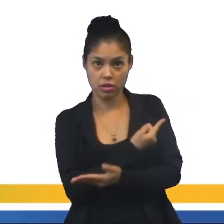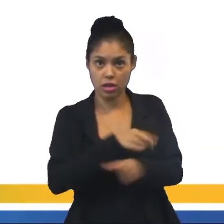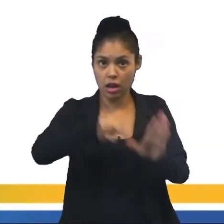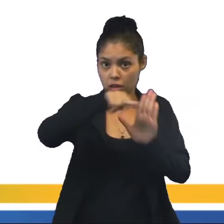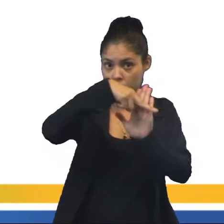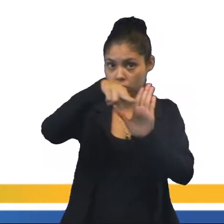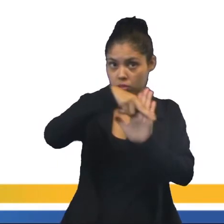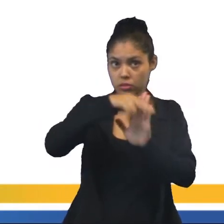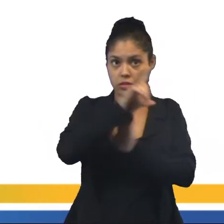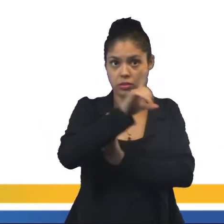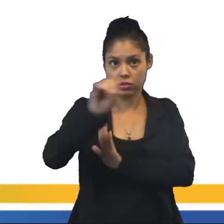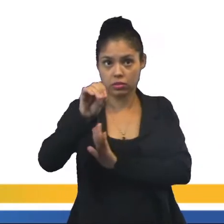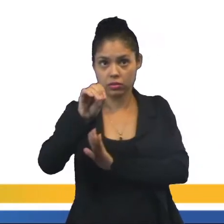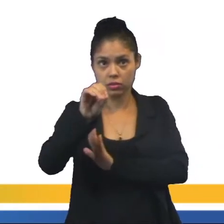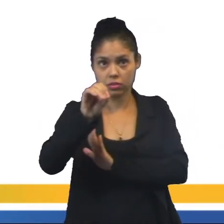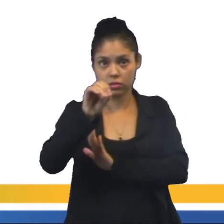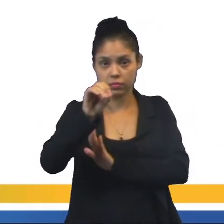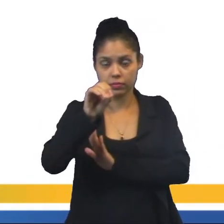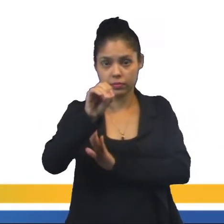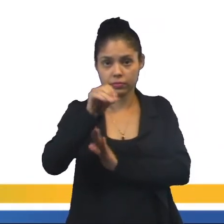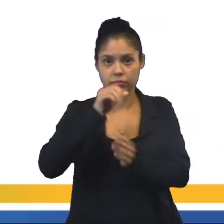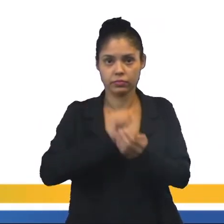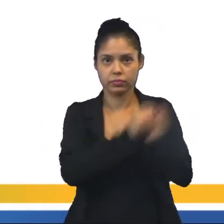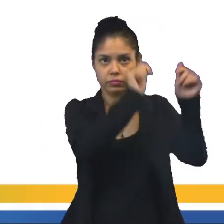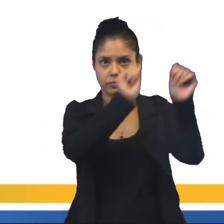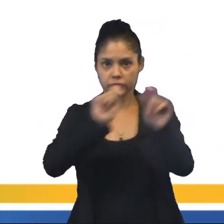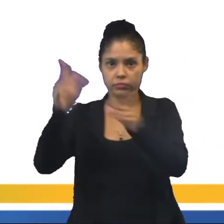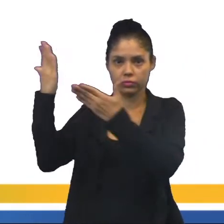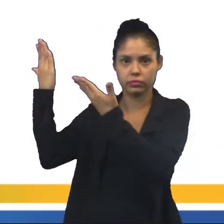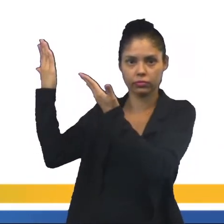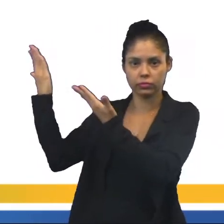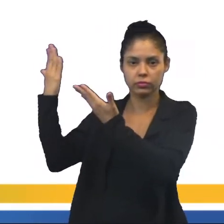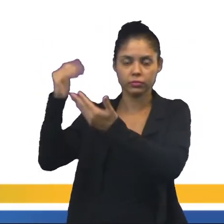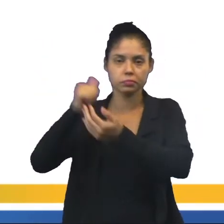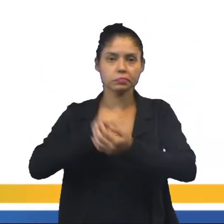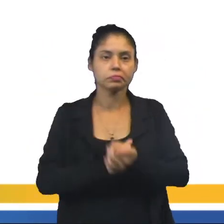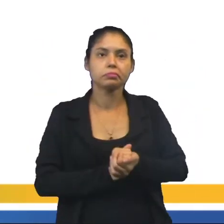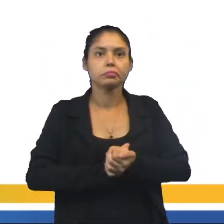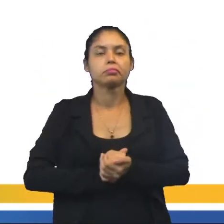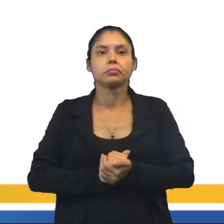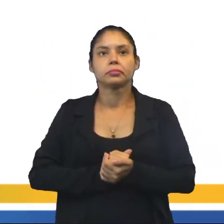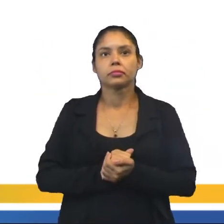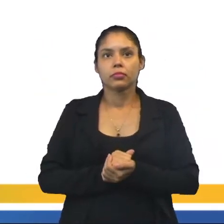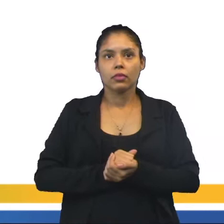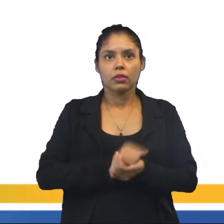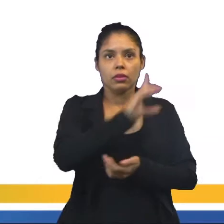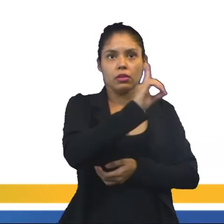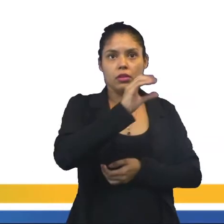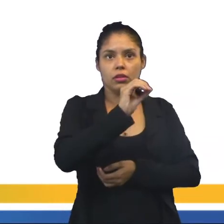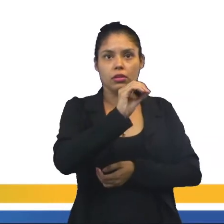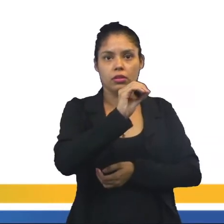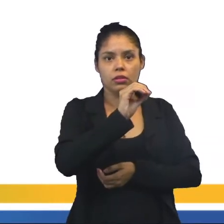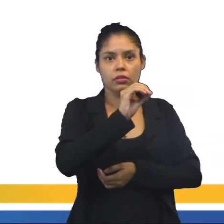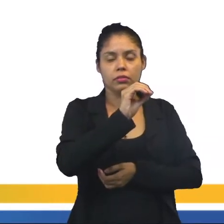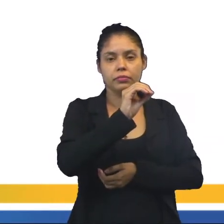as notas do acompanha na primeira a primeira pauta do